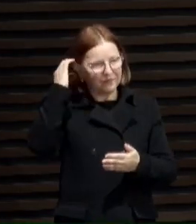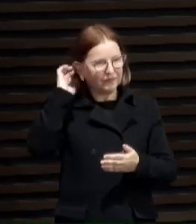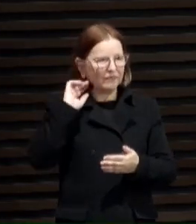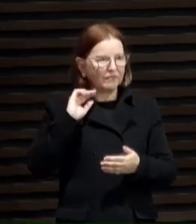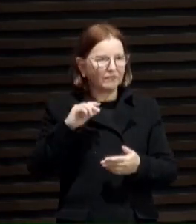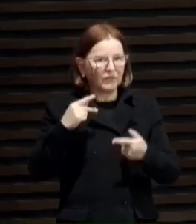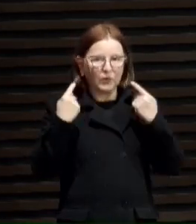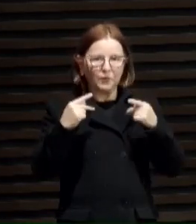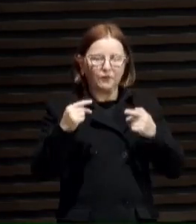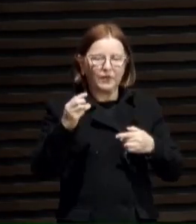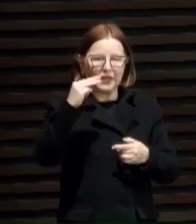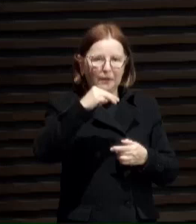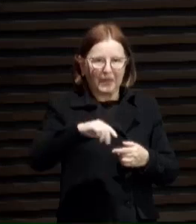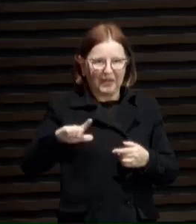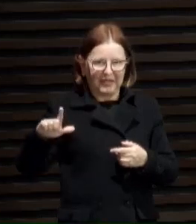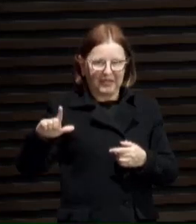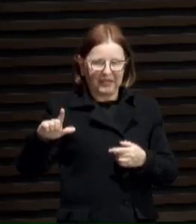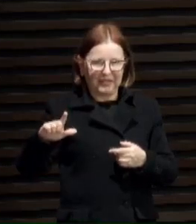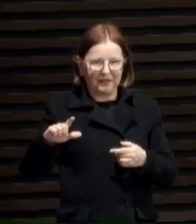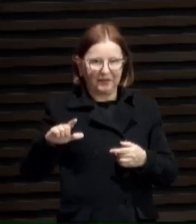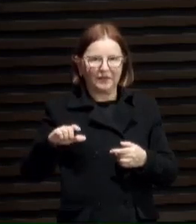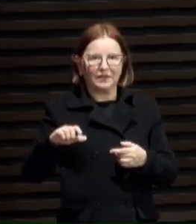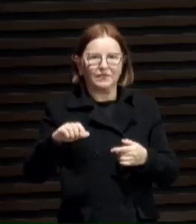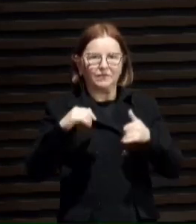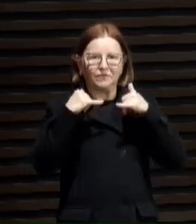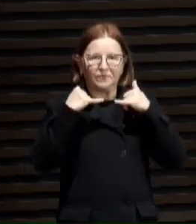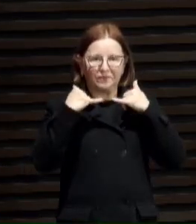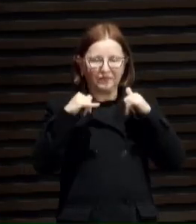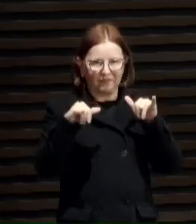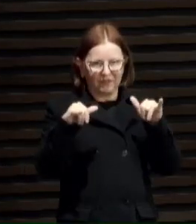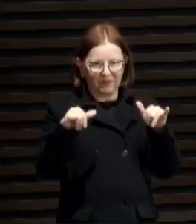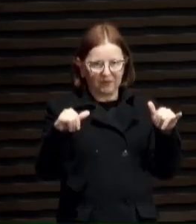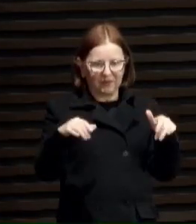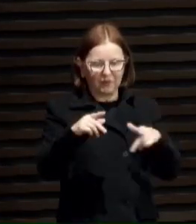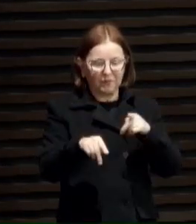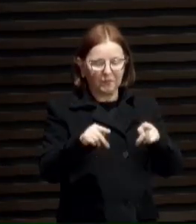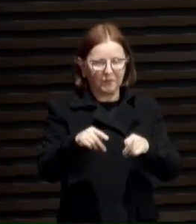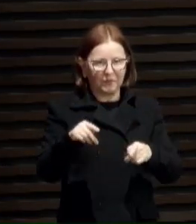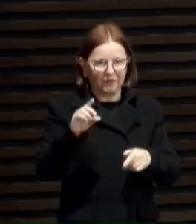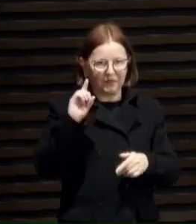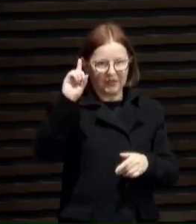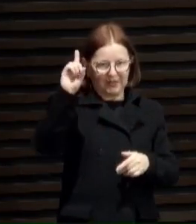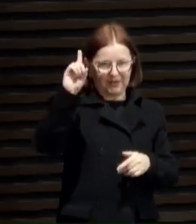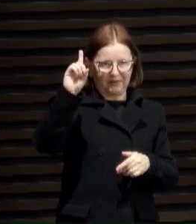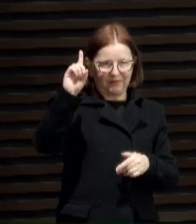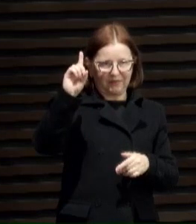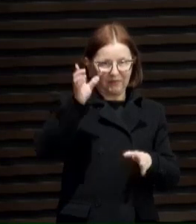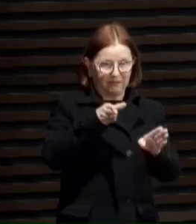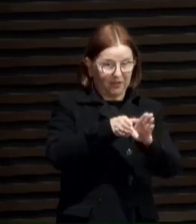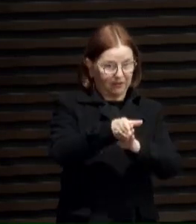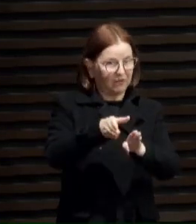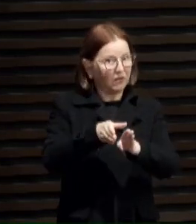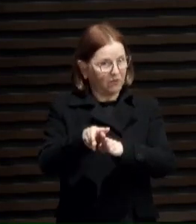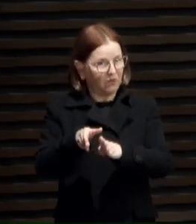profeta Malaquias entregou uma mensagem de advertência ao antigo povo de Deus e uma mensagem de